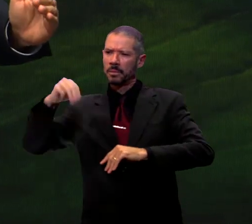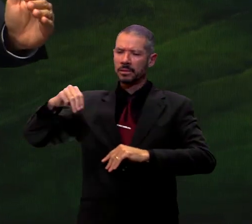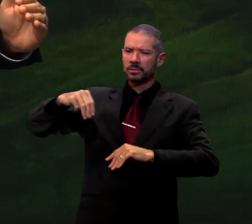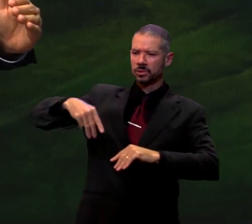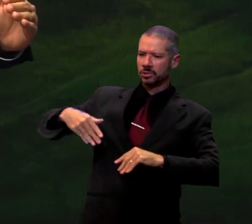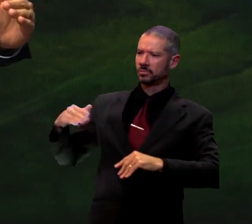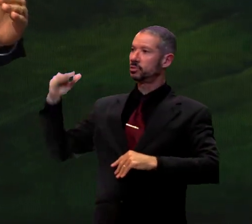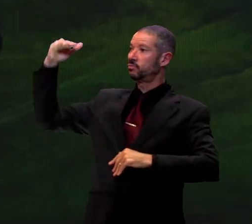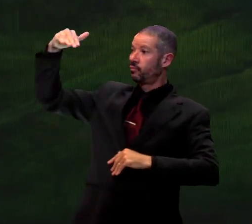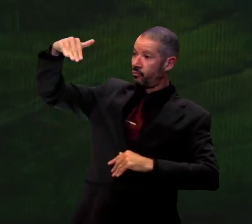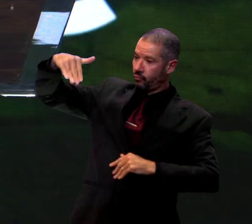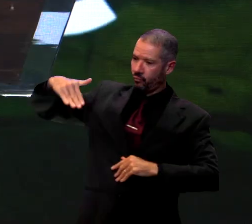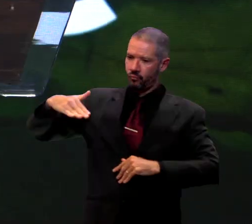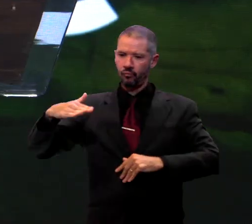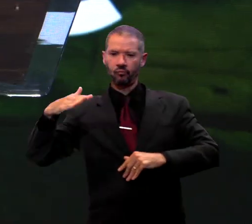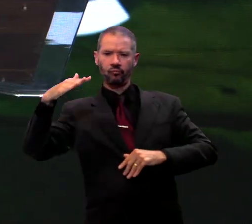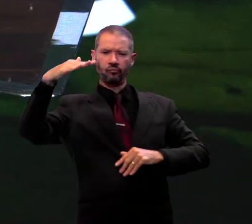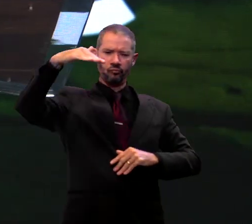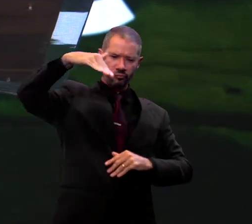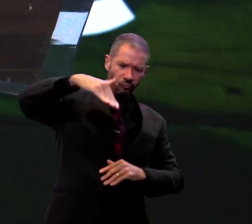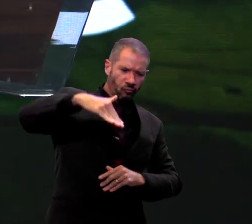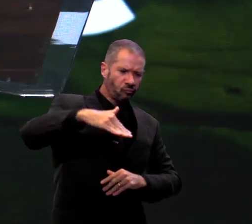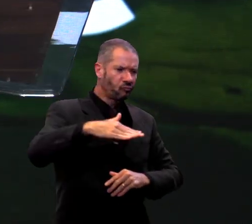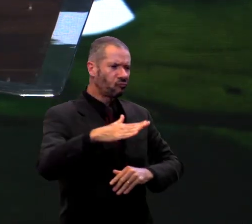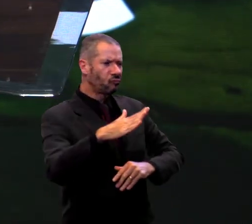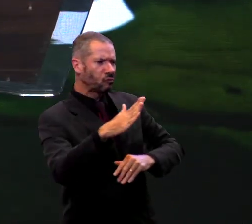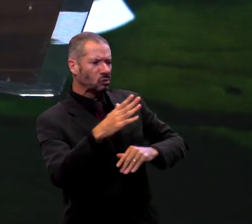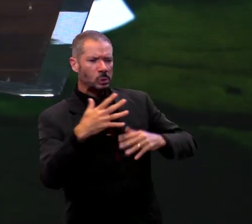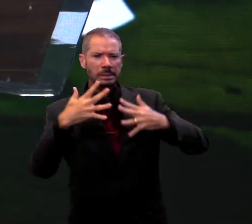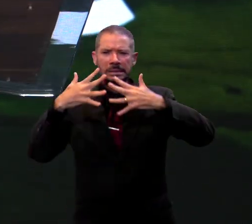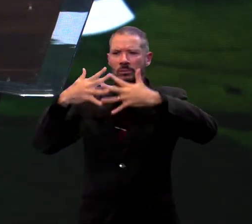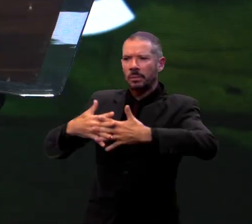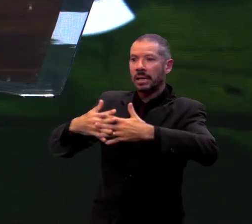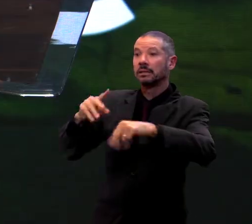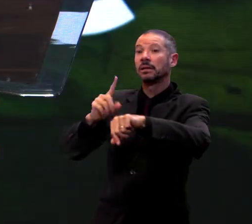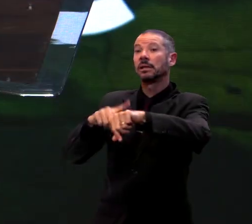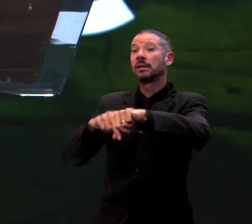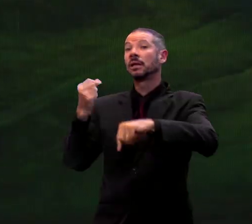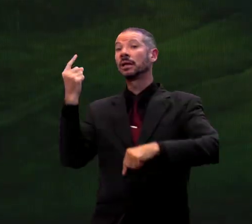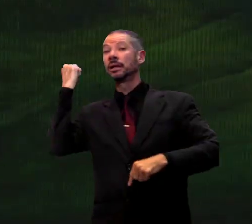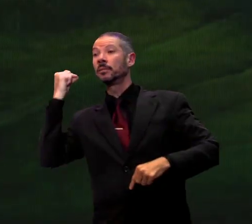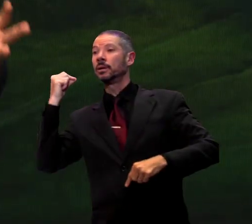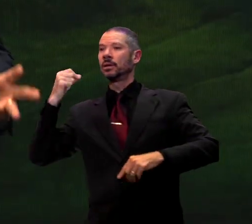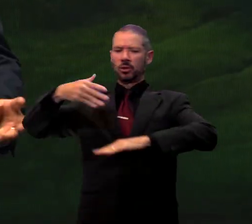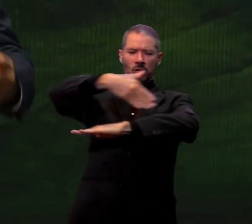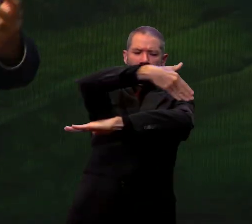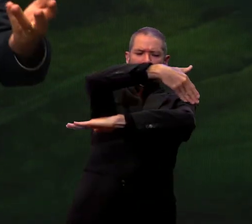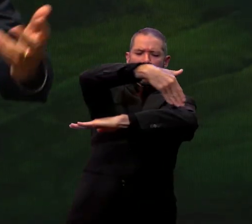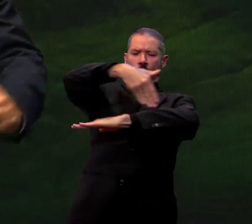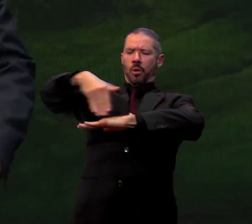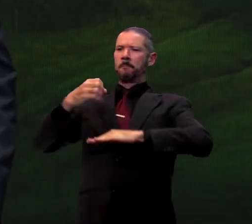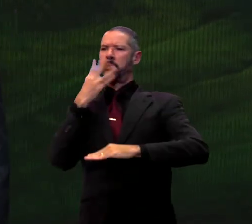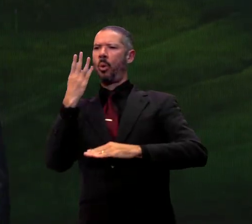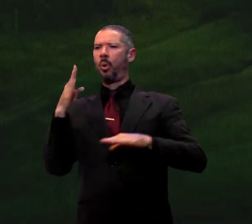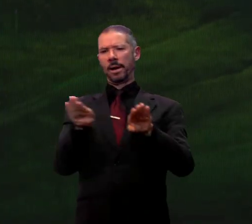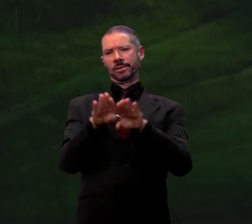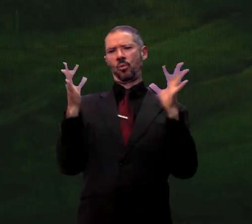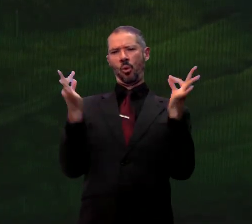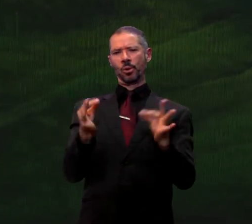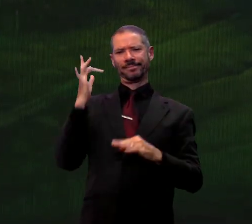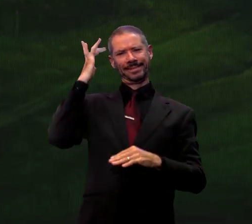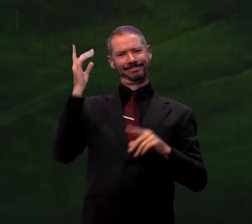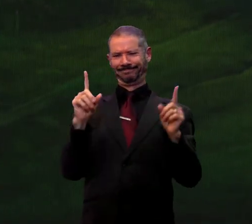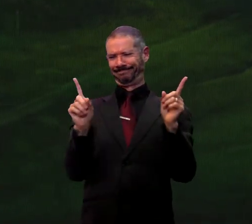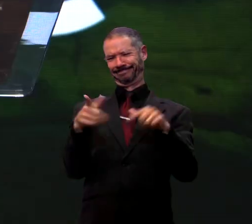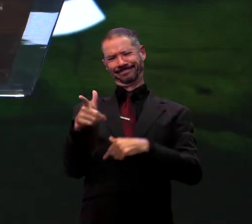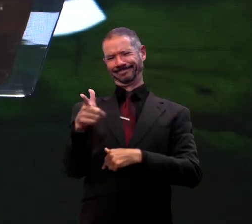declive. E ele está numa estrada complicada. Naquele tempo não tinha o asfalto que tem hoje, todas as